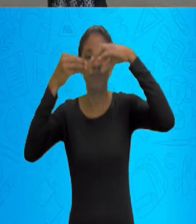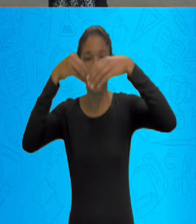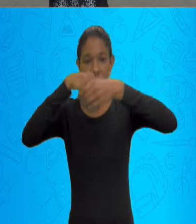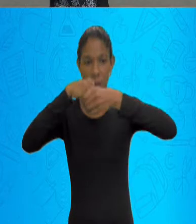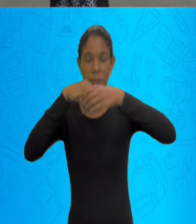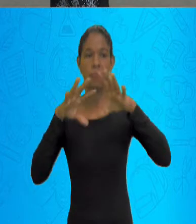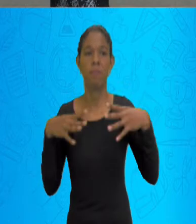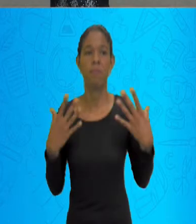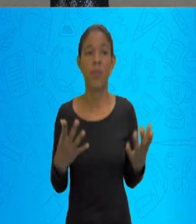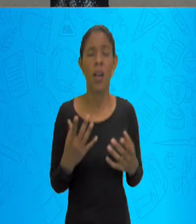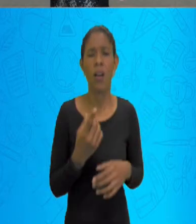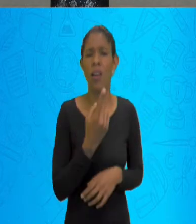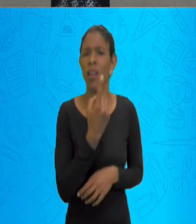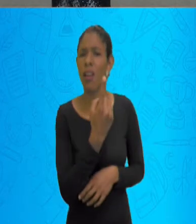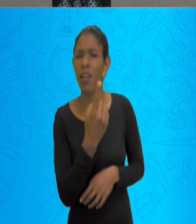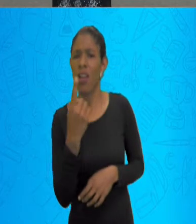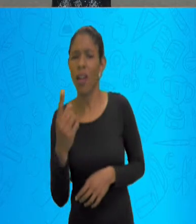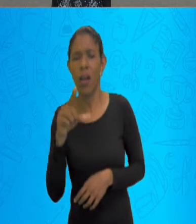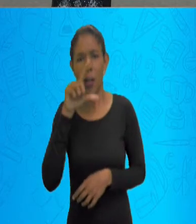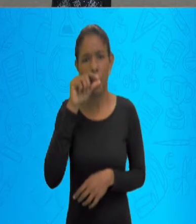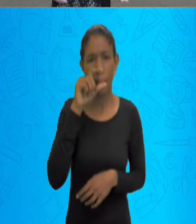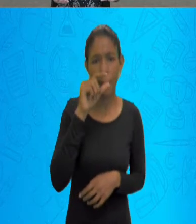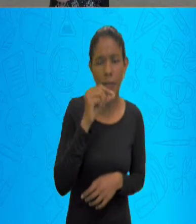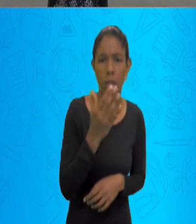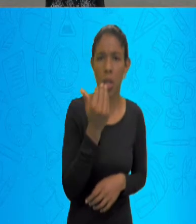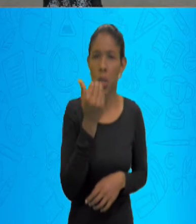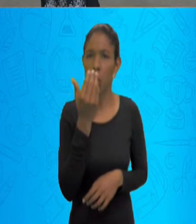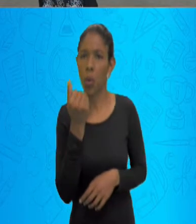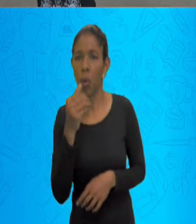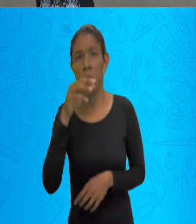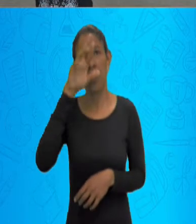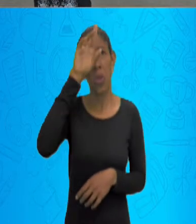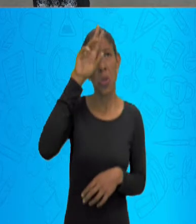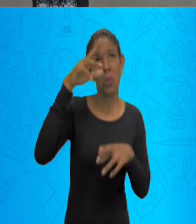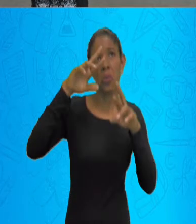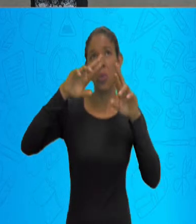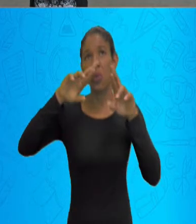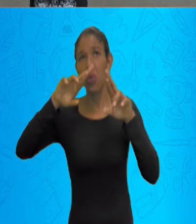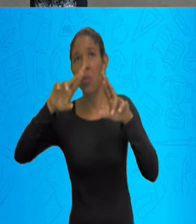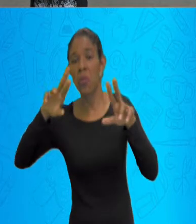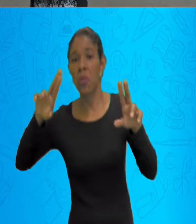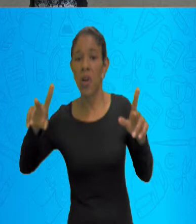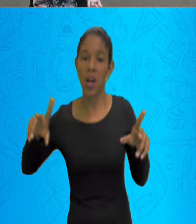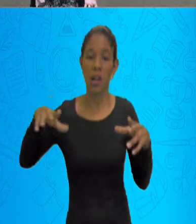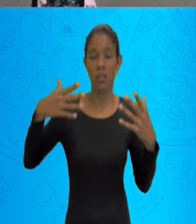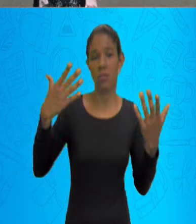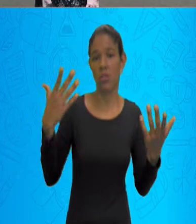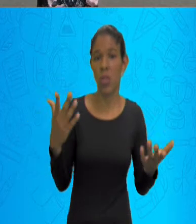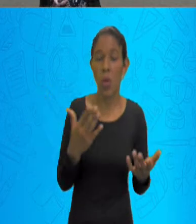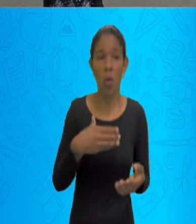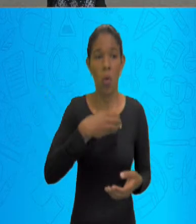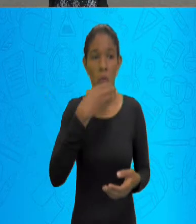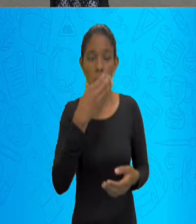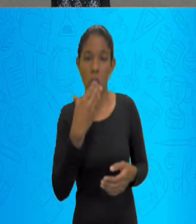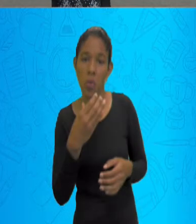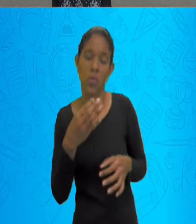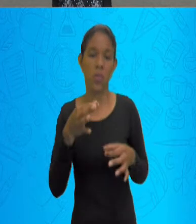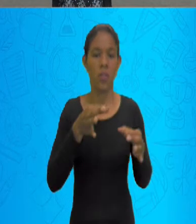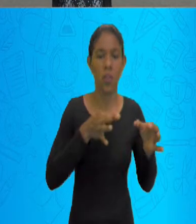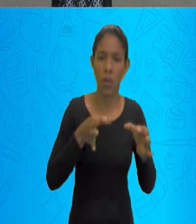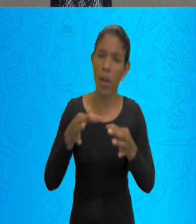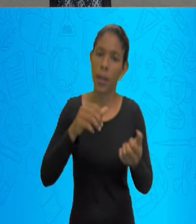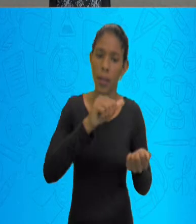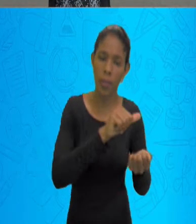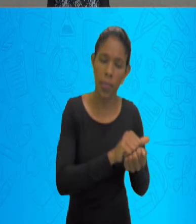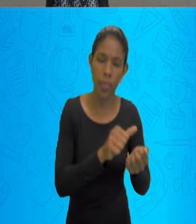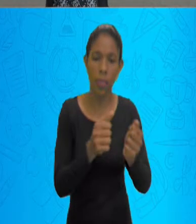cada indivíduo, dentro da sua espécie, dentro das suas adaptações, eles foram se organizando. Bom,